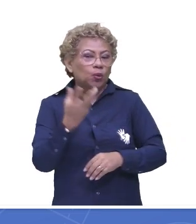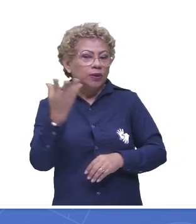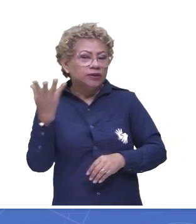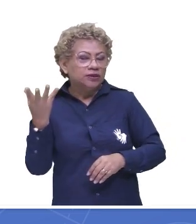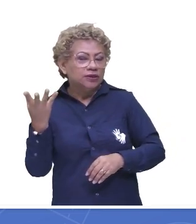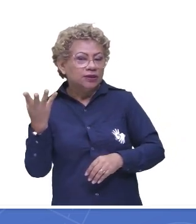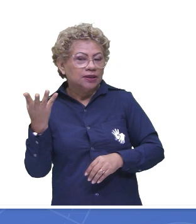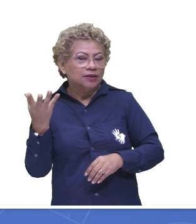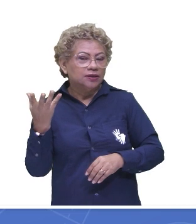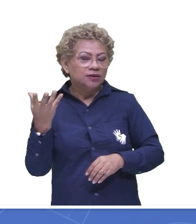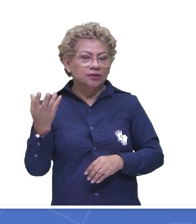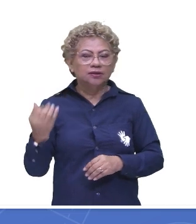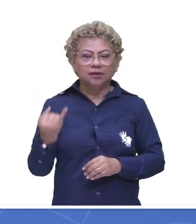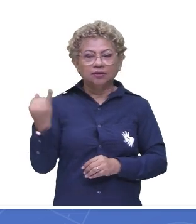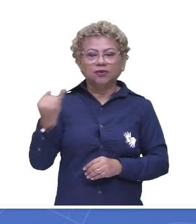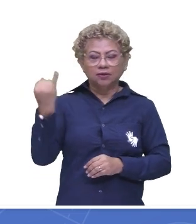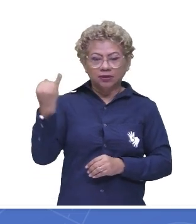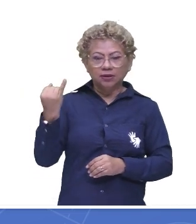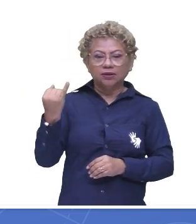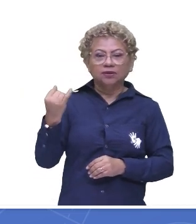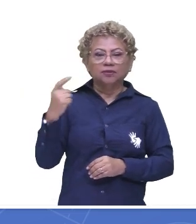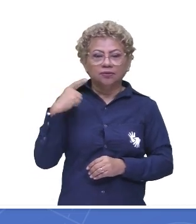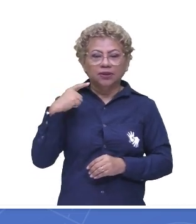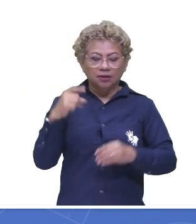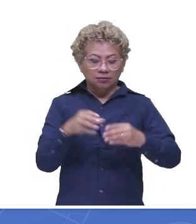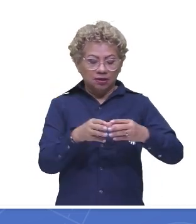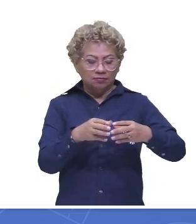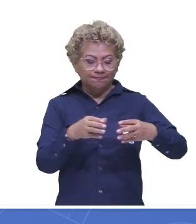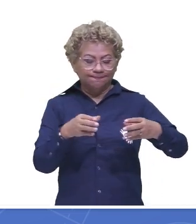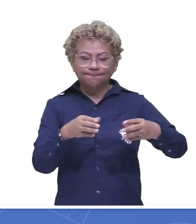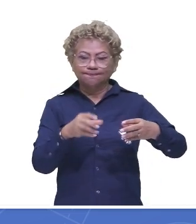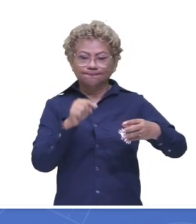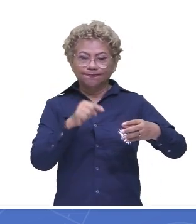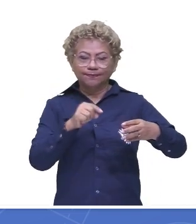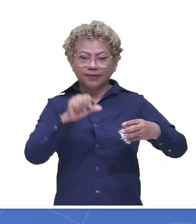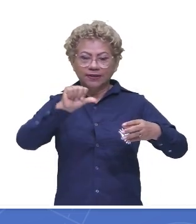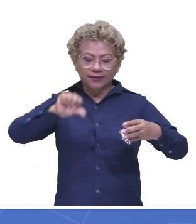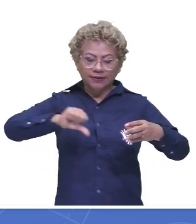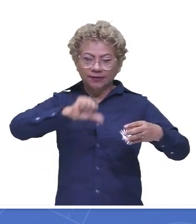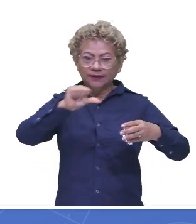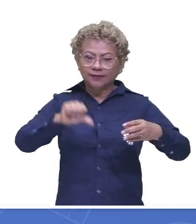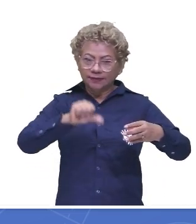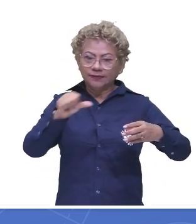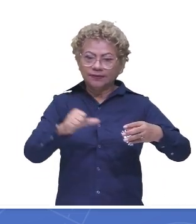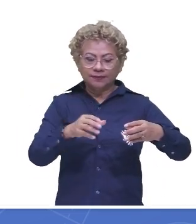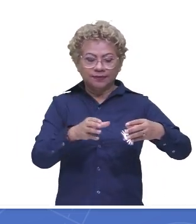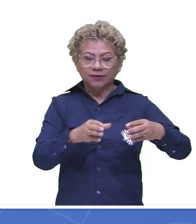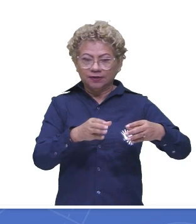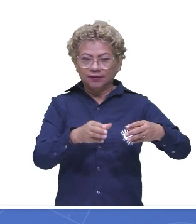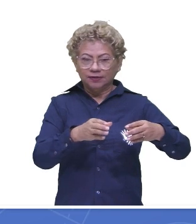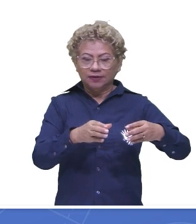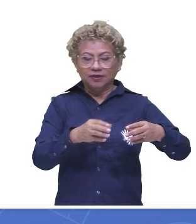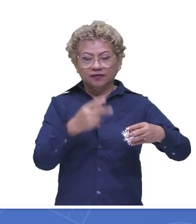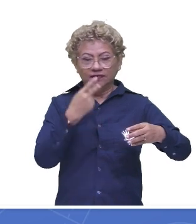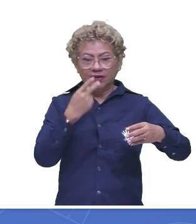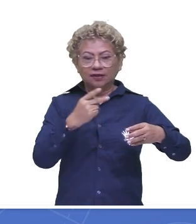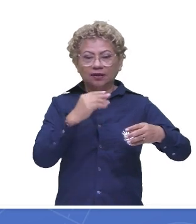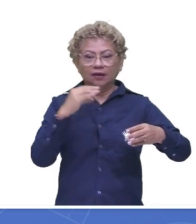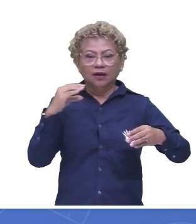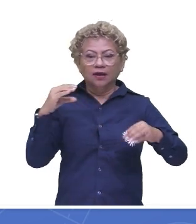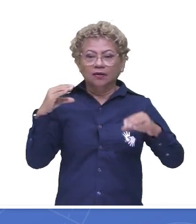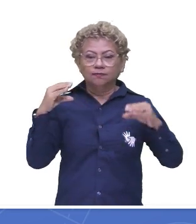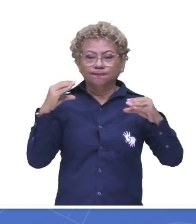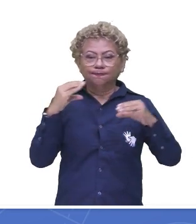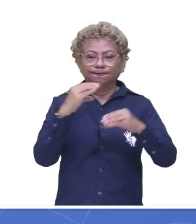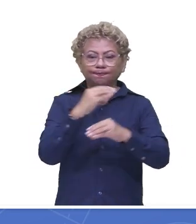calor necessária para que um corpo mude de fase, chama-se calor latente, não é? Matematicamente, essa